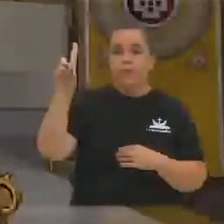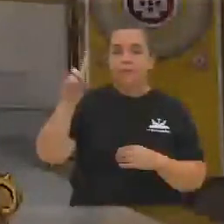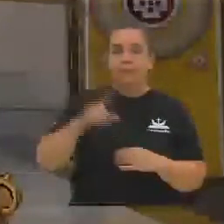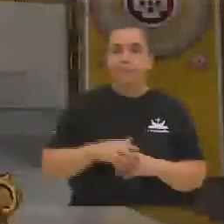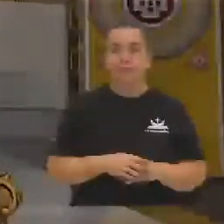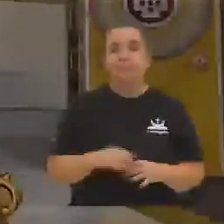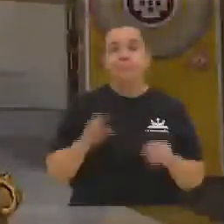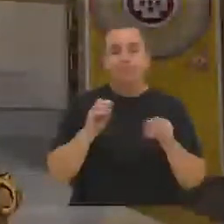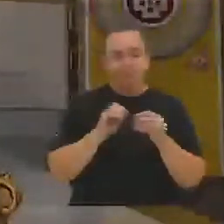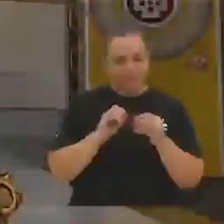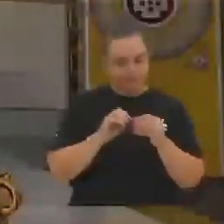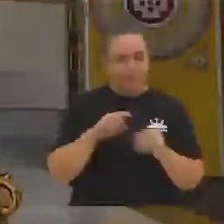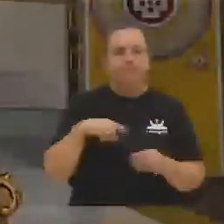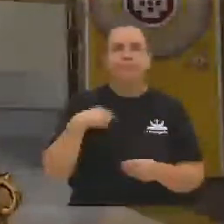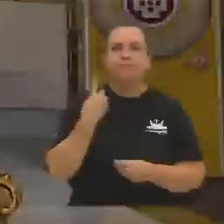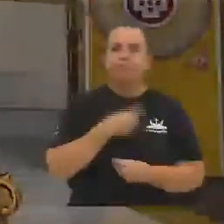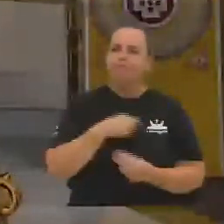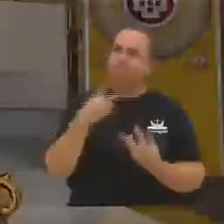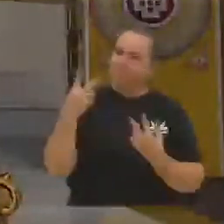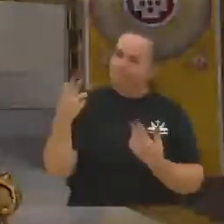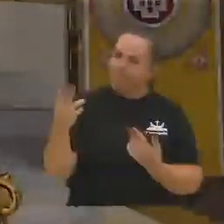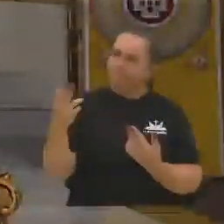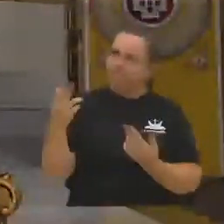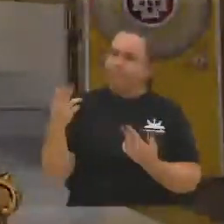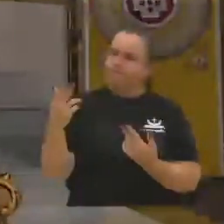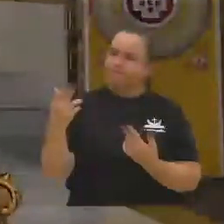e faça-nos semelhantes